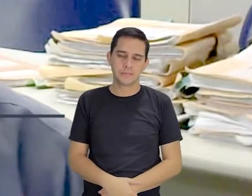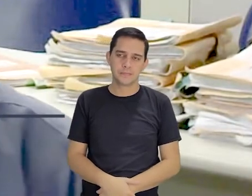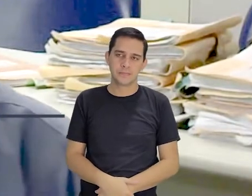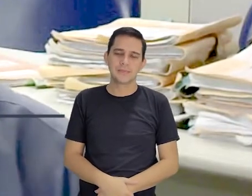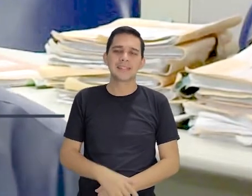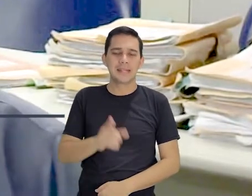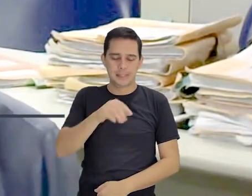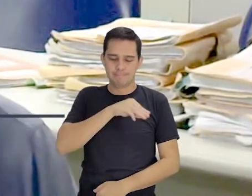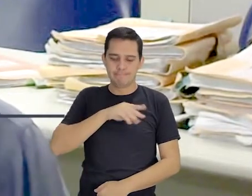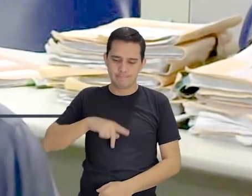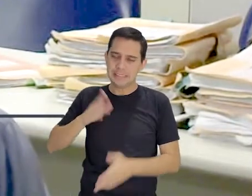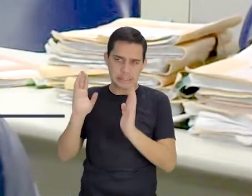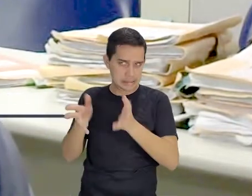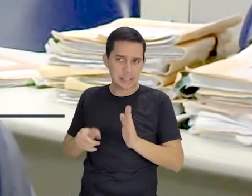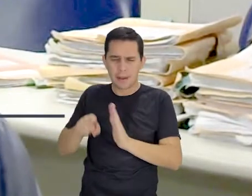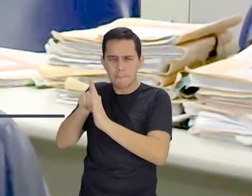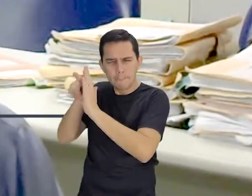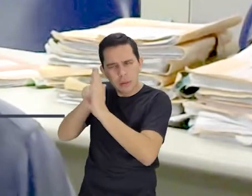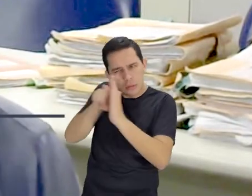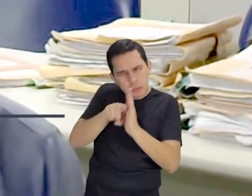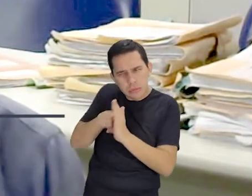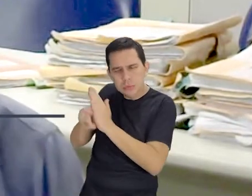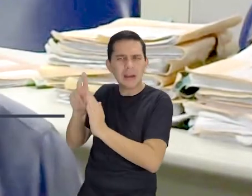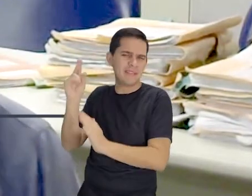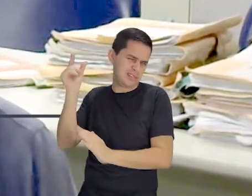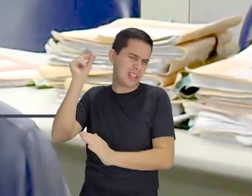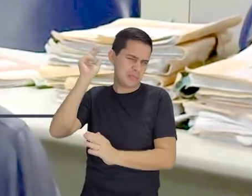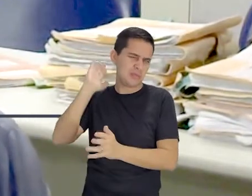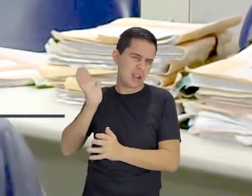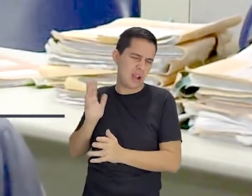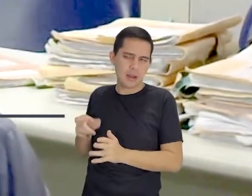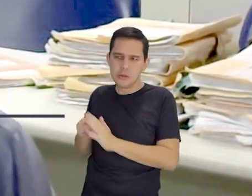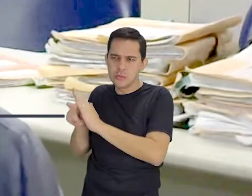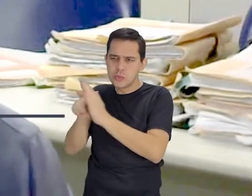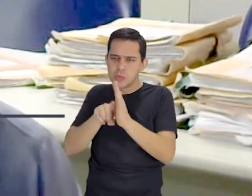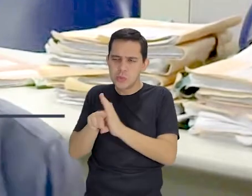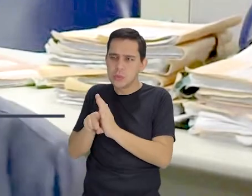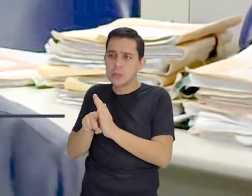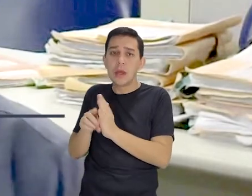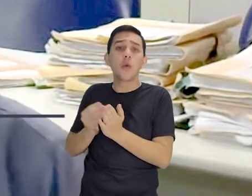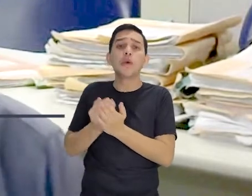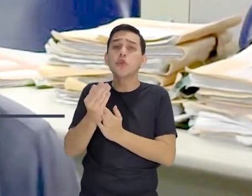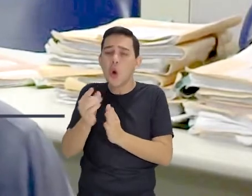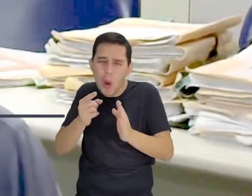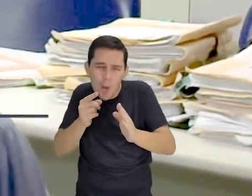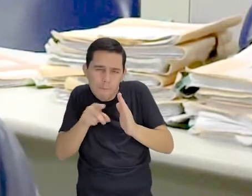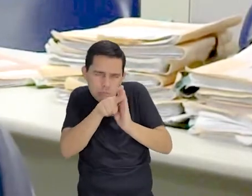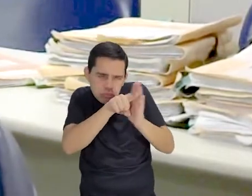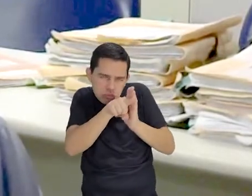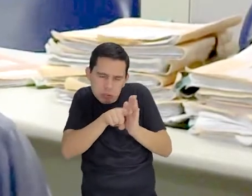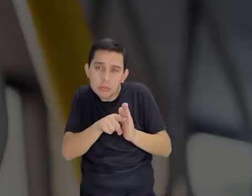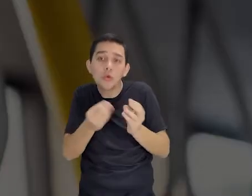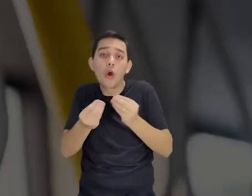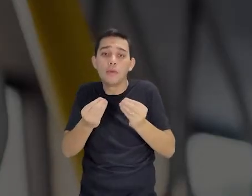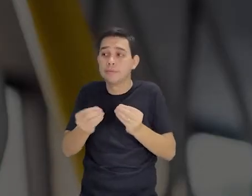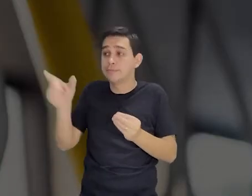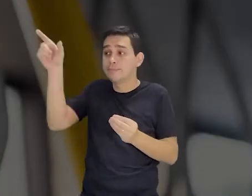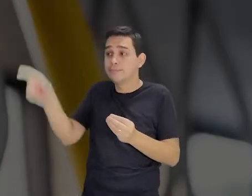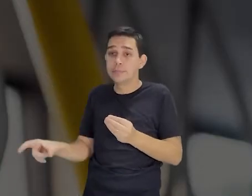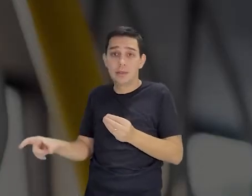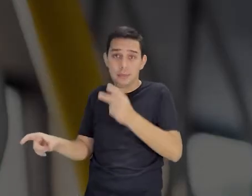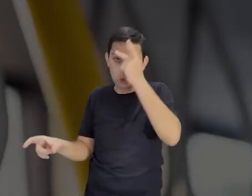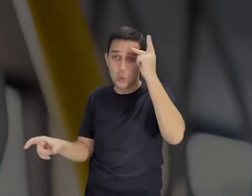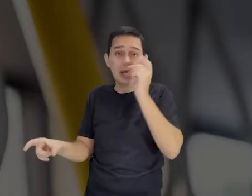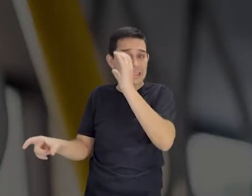tempo, e ela teve início a partir de uma ouvidoria, de uma denúncia de um cidadão, relatando